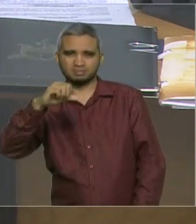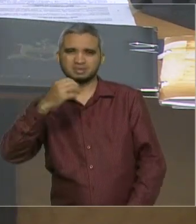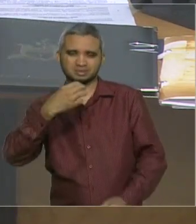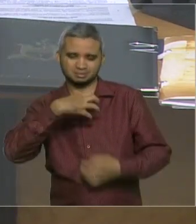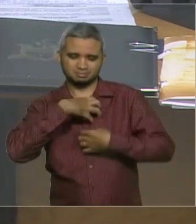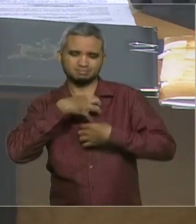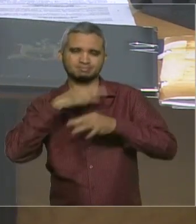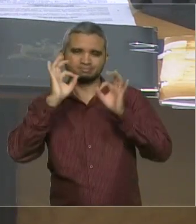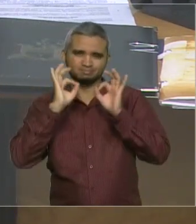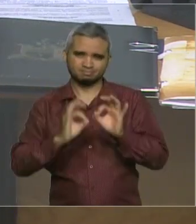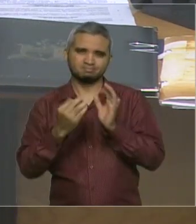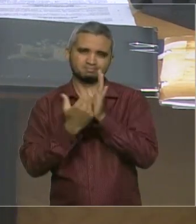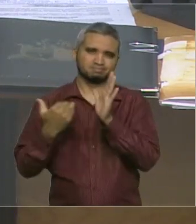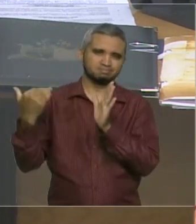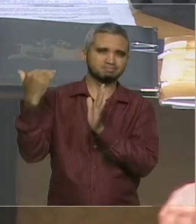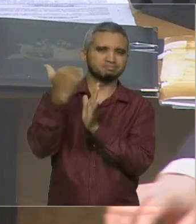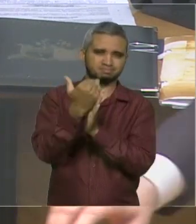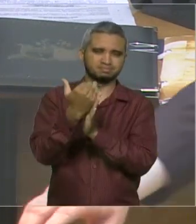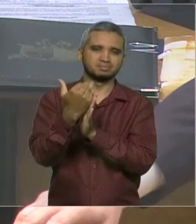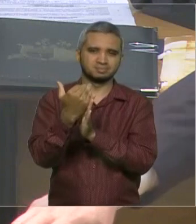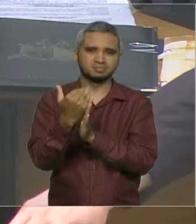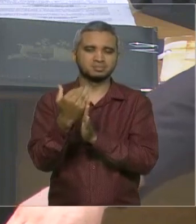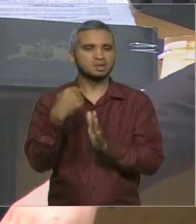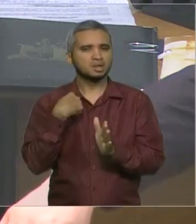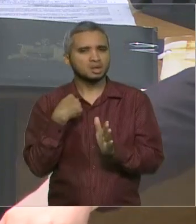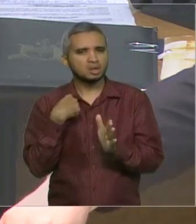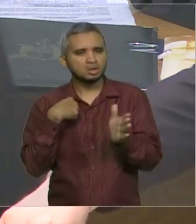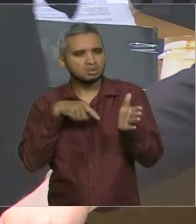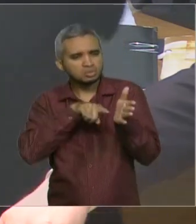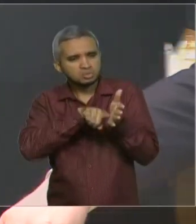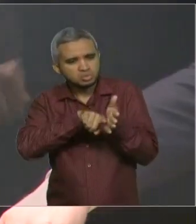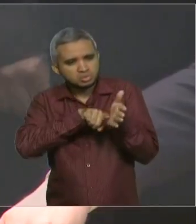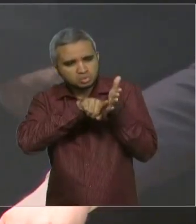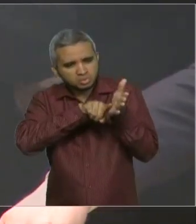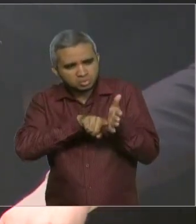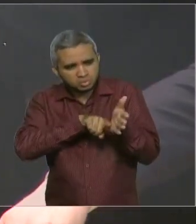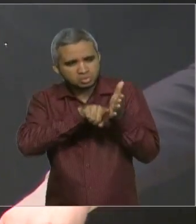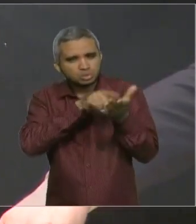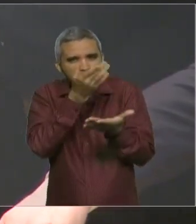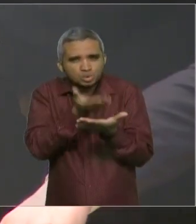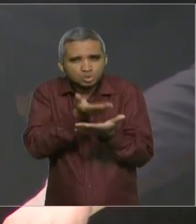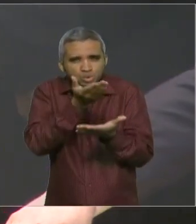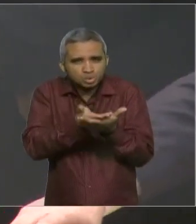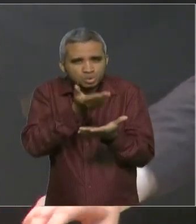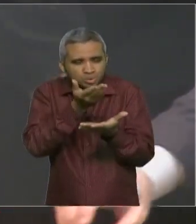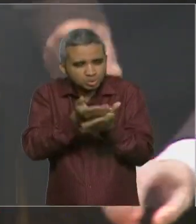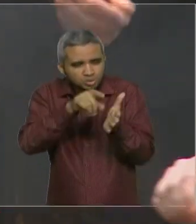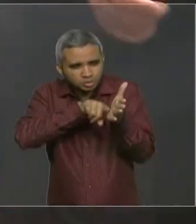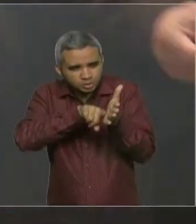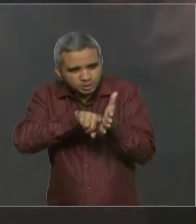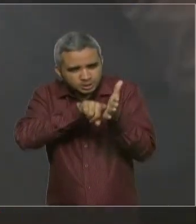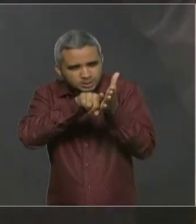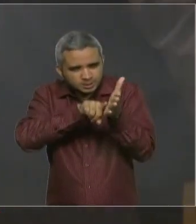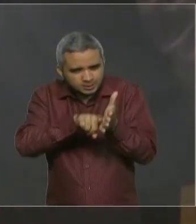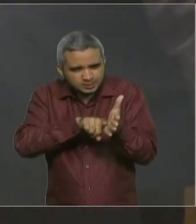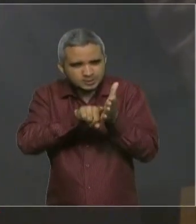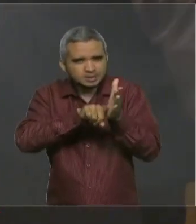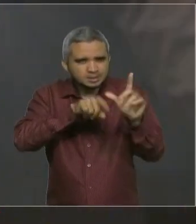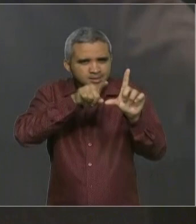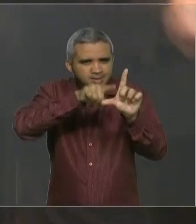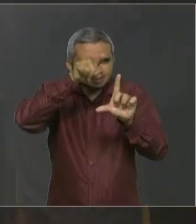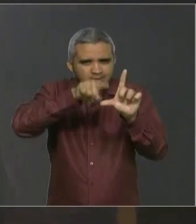E quando eu comecei a estudar esses dados, quando eu comecei a me pôr a par de toda